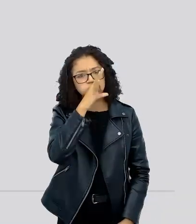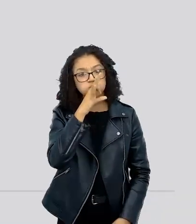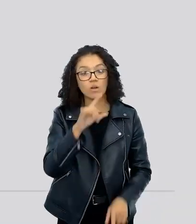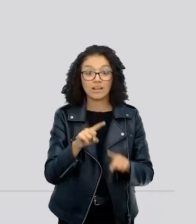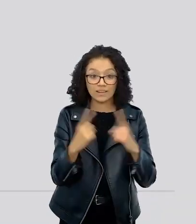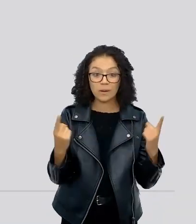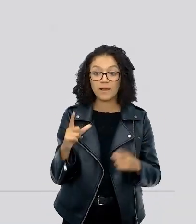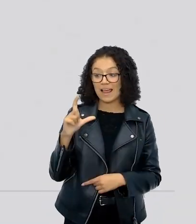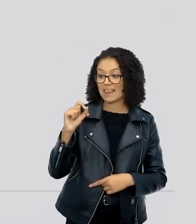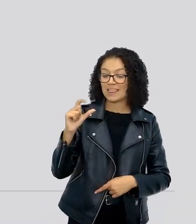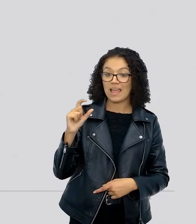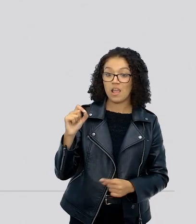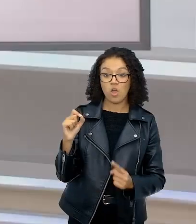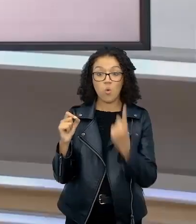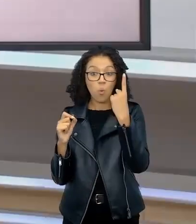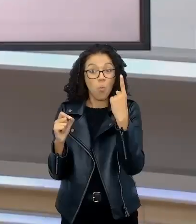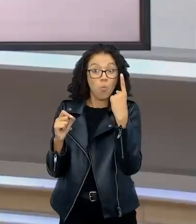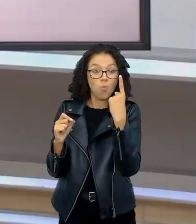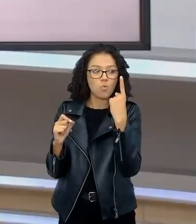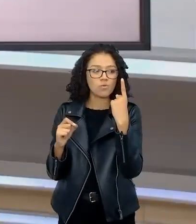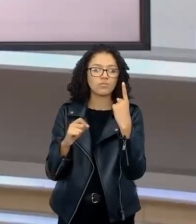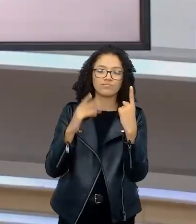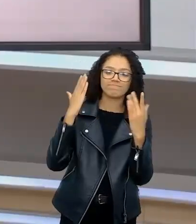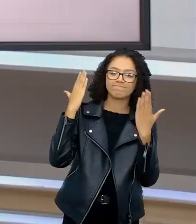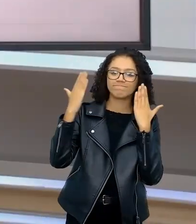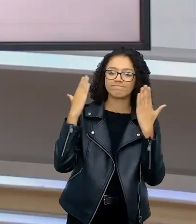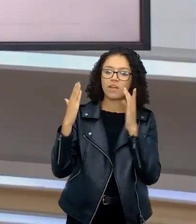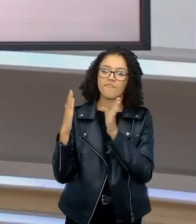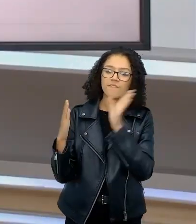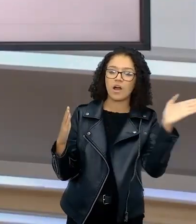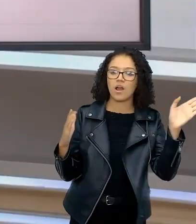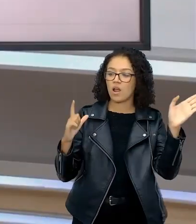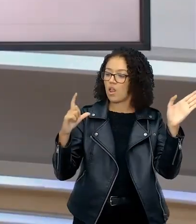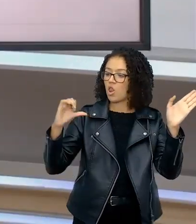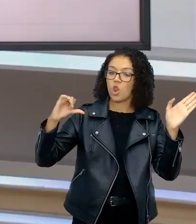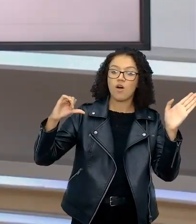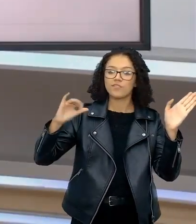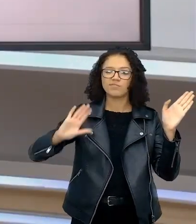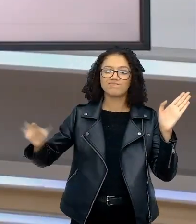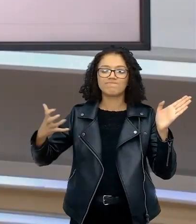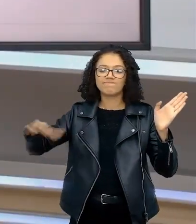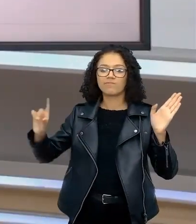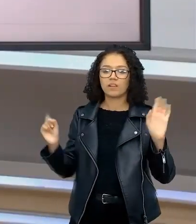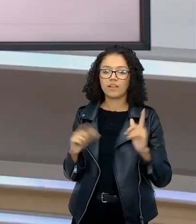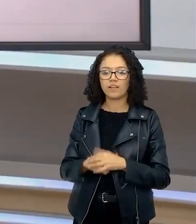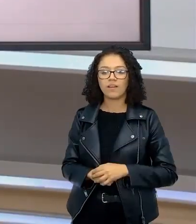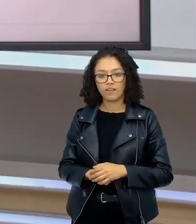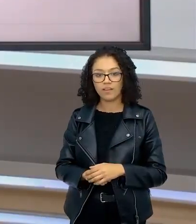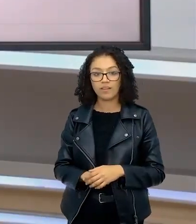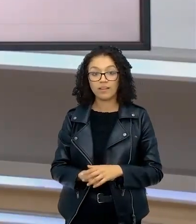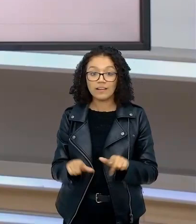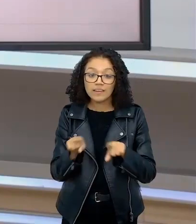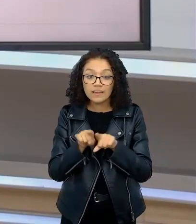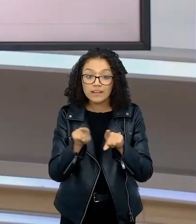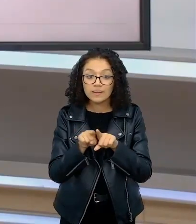cada 10 homens já foi ao psicólogo. E quando a gente fala de várias doenças, os homens também, eles acabam sendo muito prejudicados